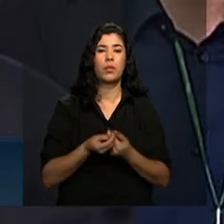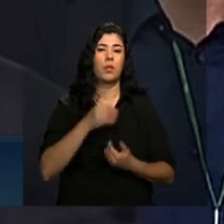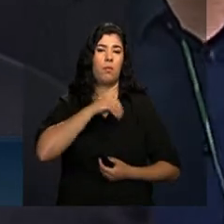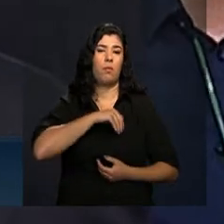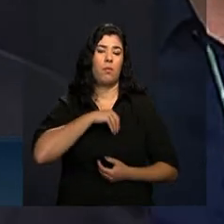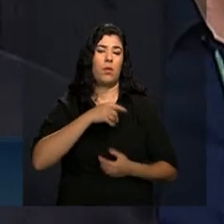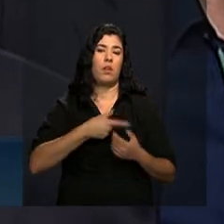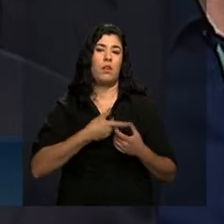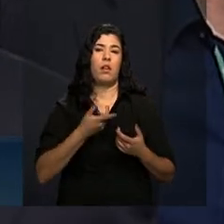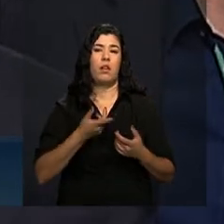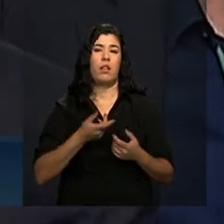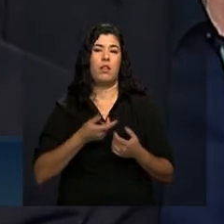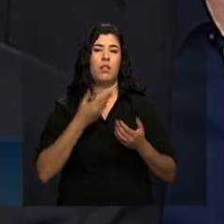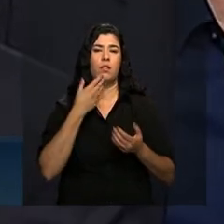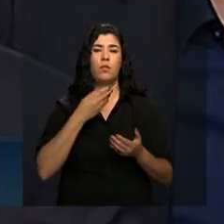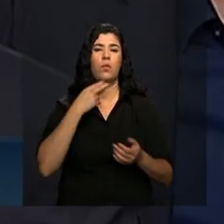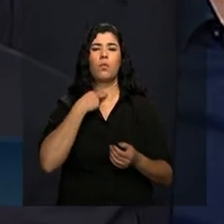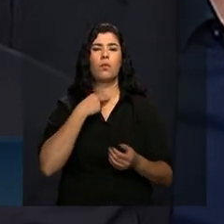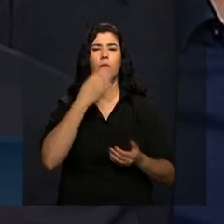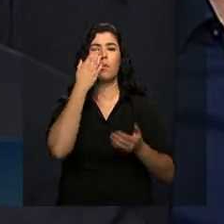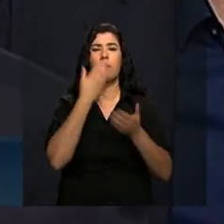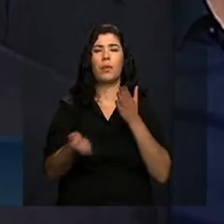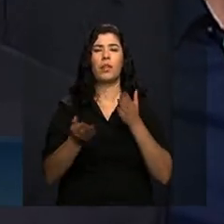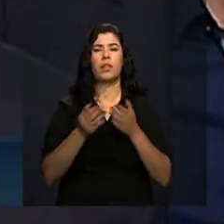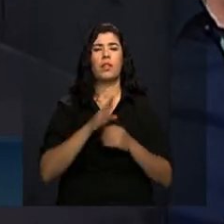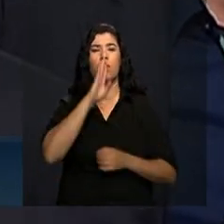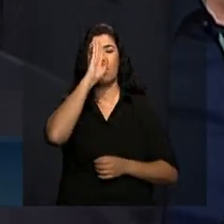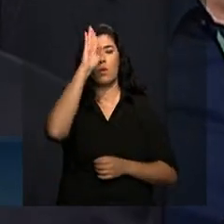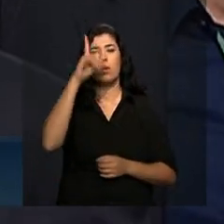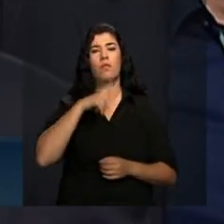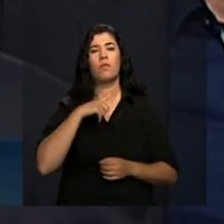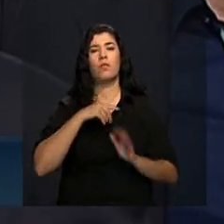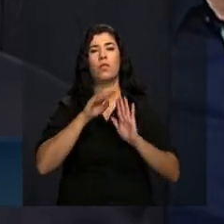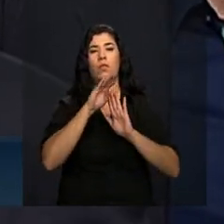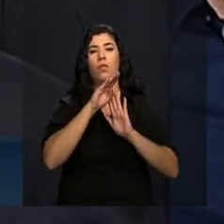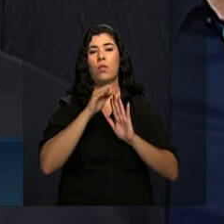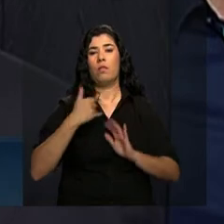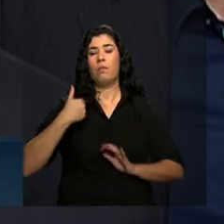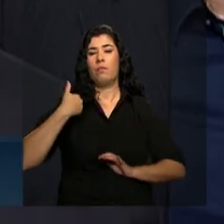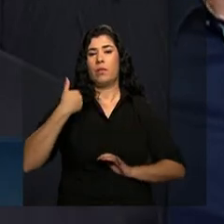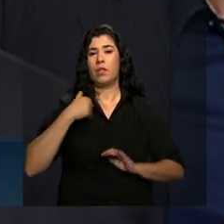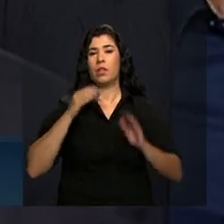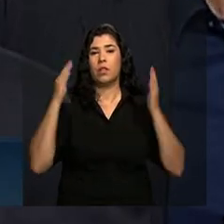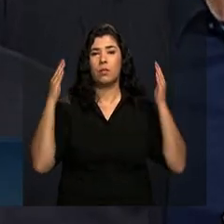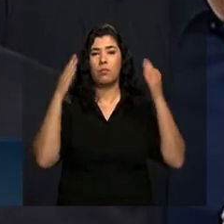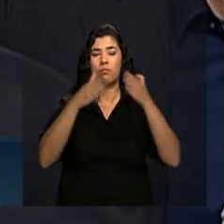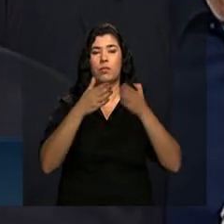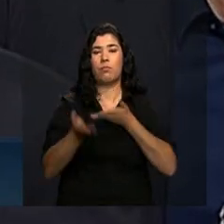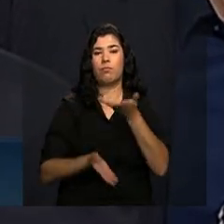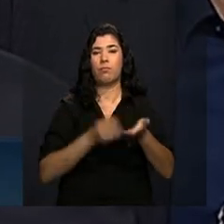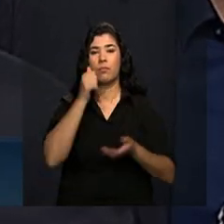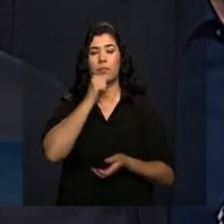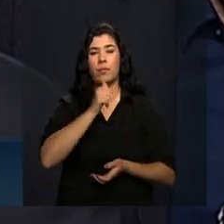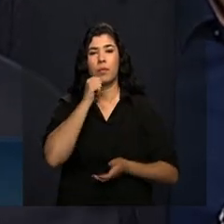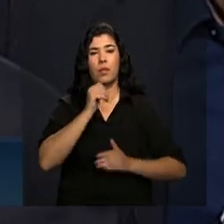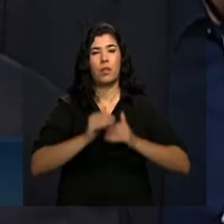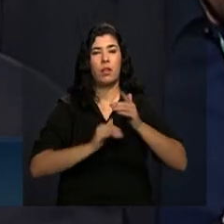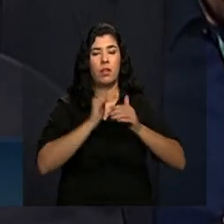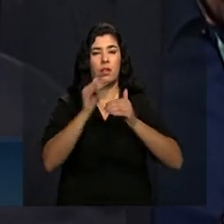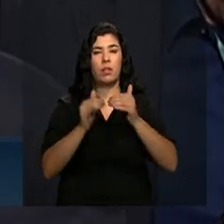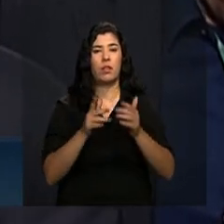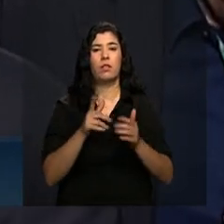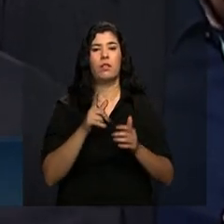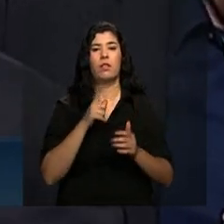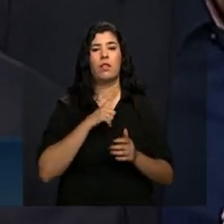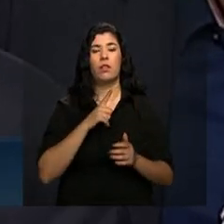mas sem perder a prioridade, sem perder a prioridade, tá certo? Na faixa etária que mais nos interessa o desenvolvimento